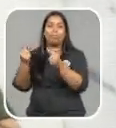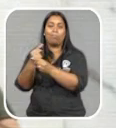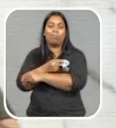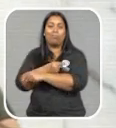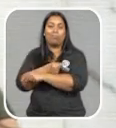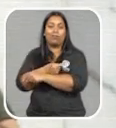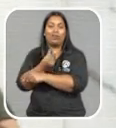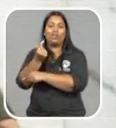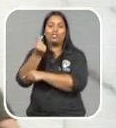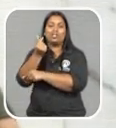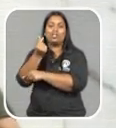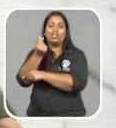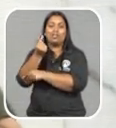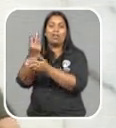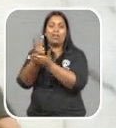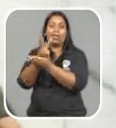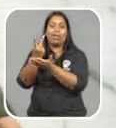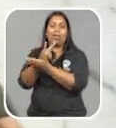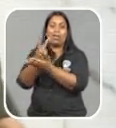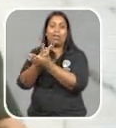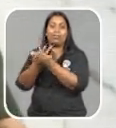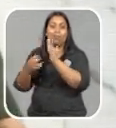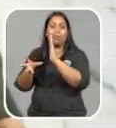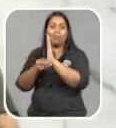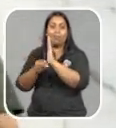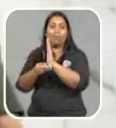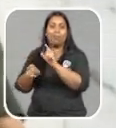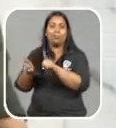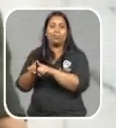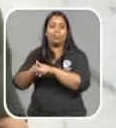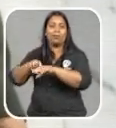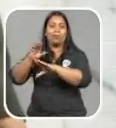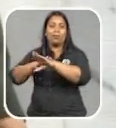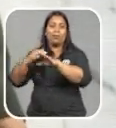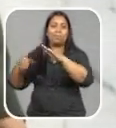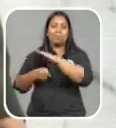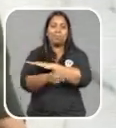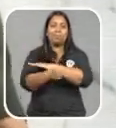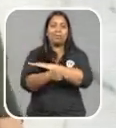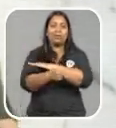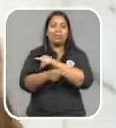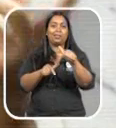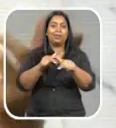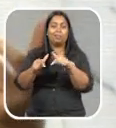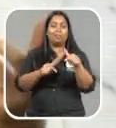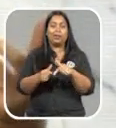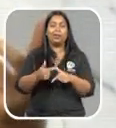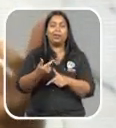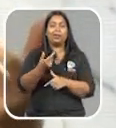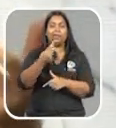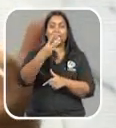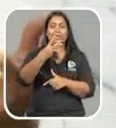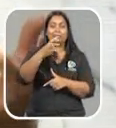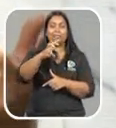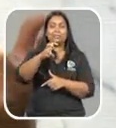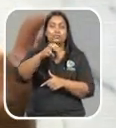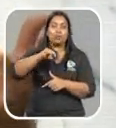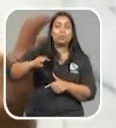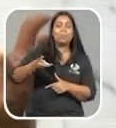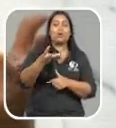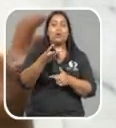cargos comissionados, os chamados apadrinhados, que gera 35 milhões de despesa por ano. Então, é uma falsa polêmica a